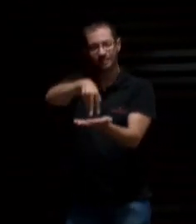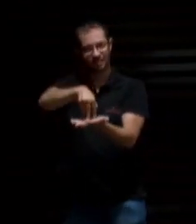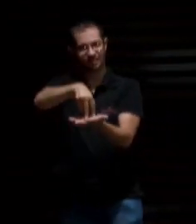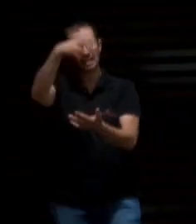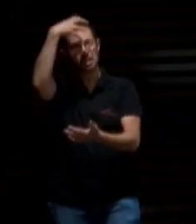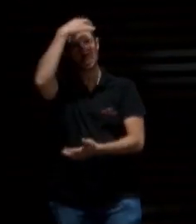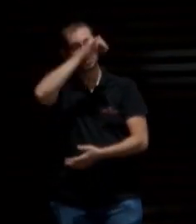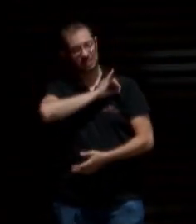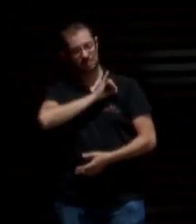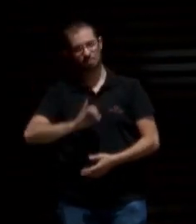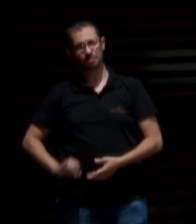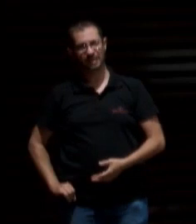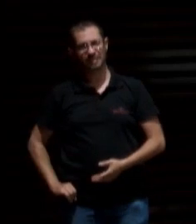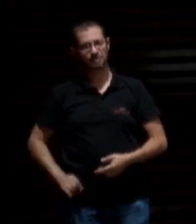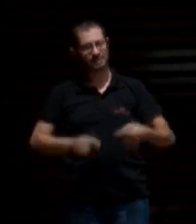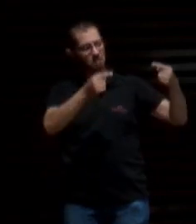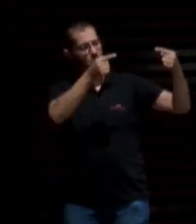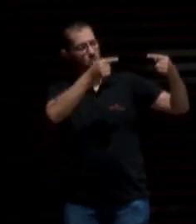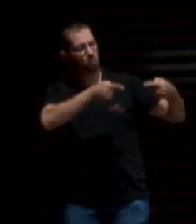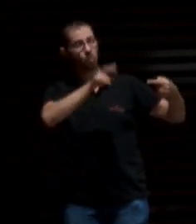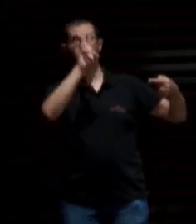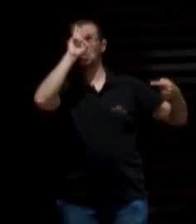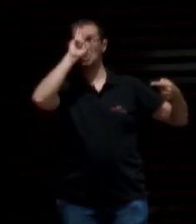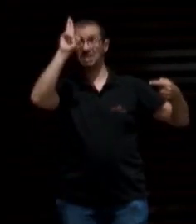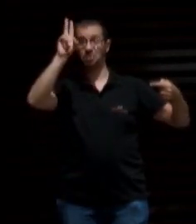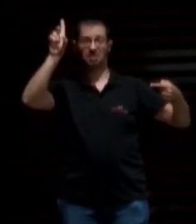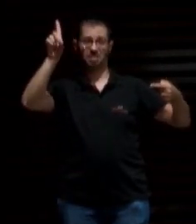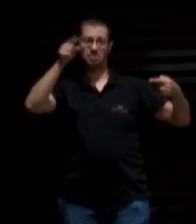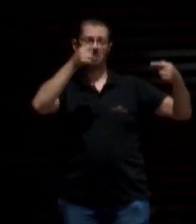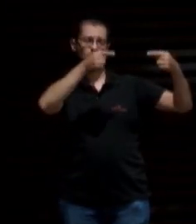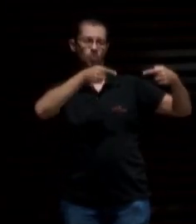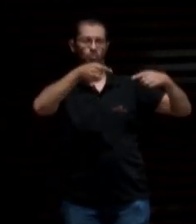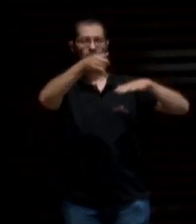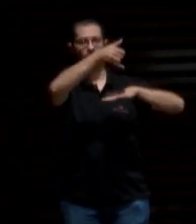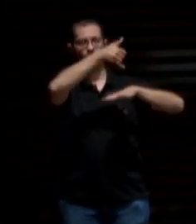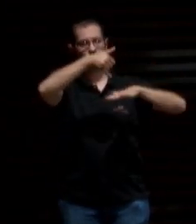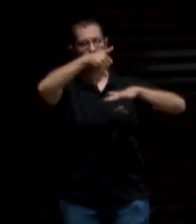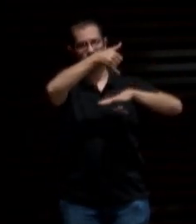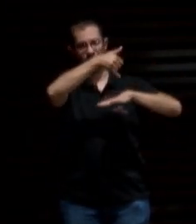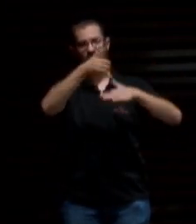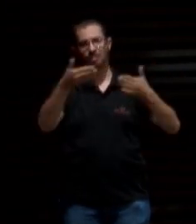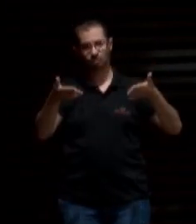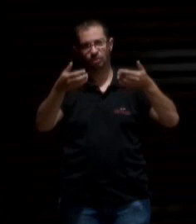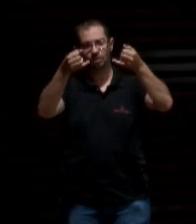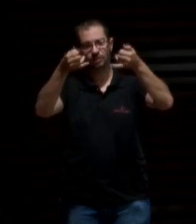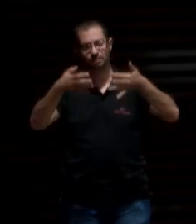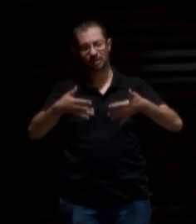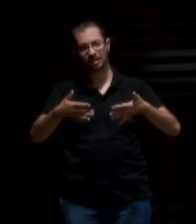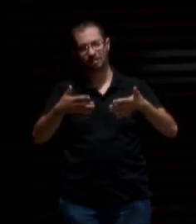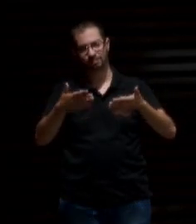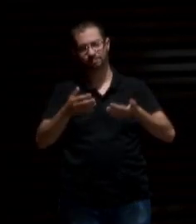seu ungido. Então é sobre esse tipo de perseguição que eu gostaria de tratar com os irmãos nessa